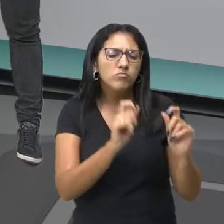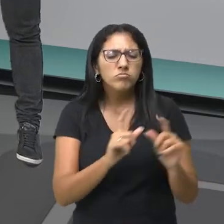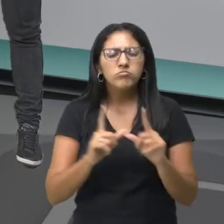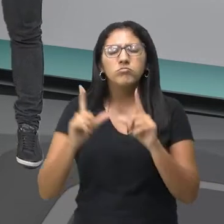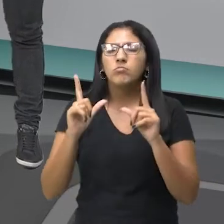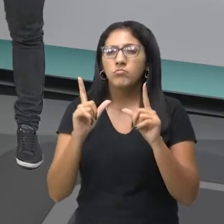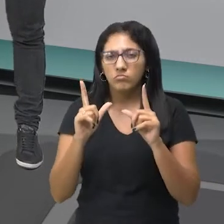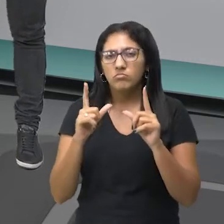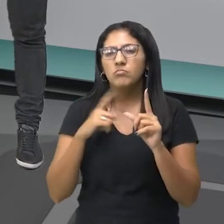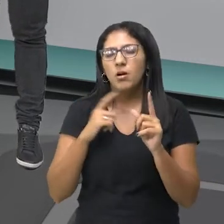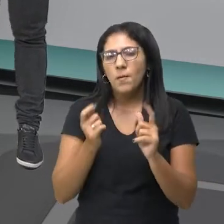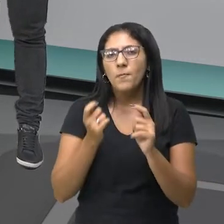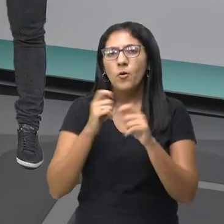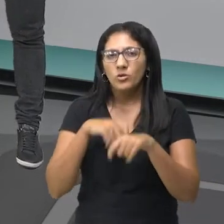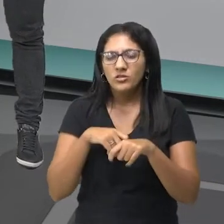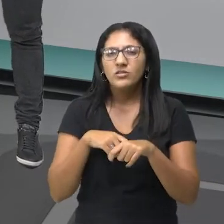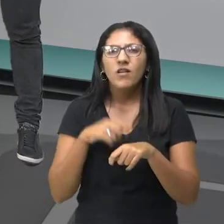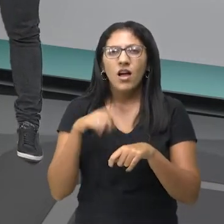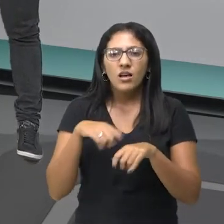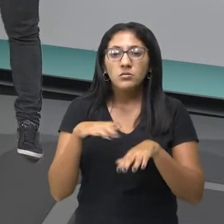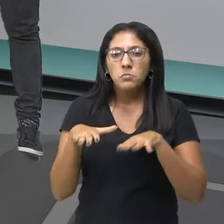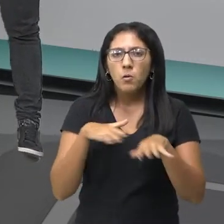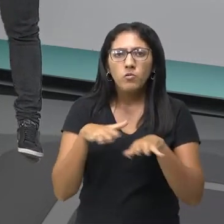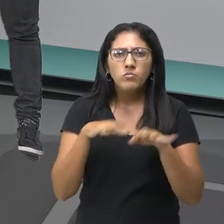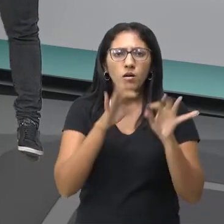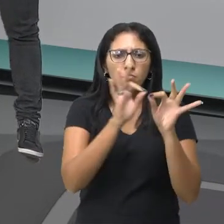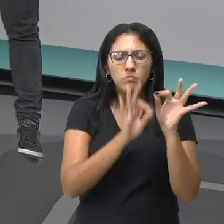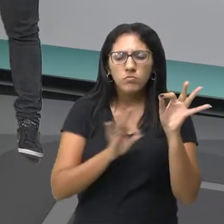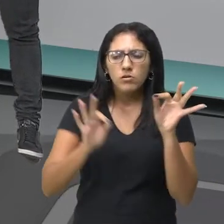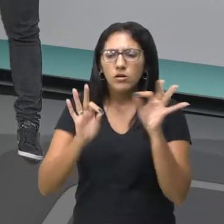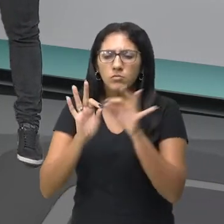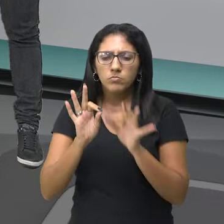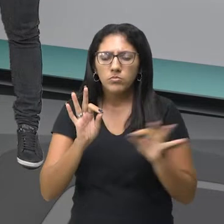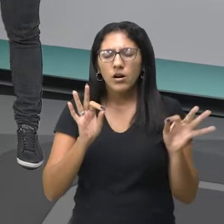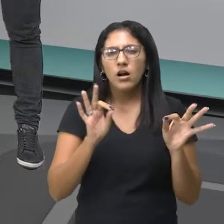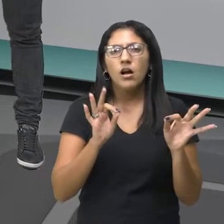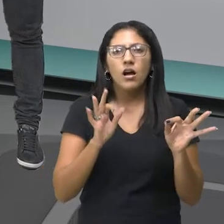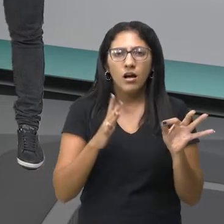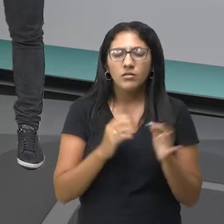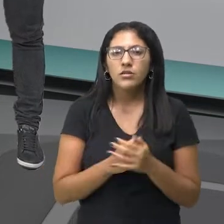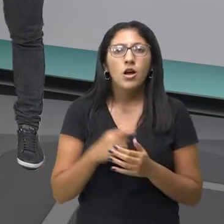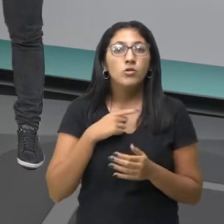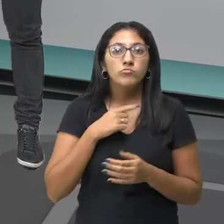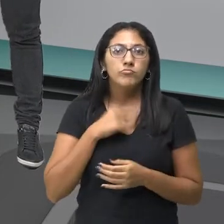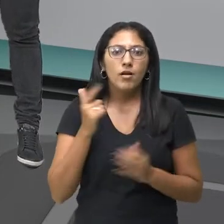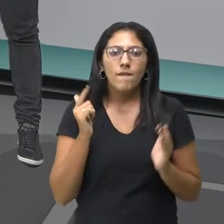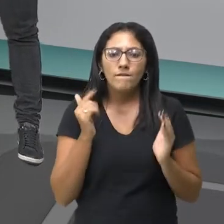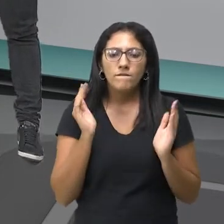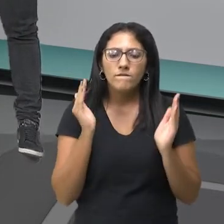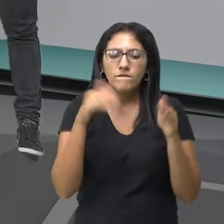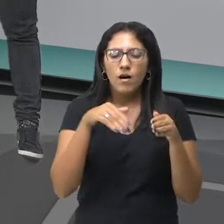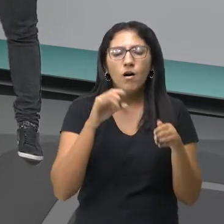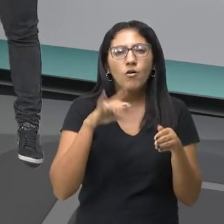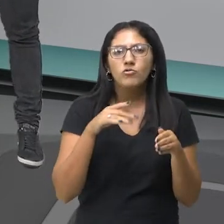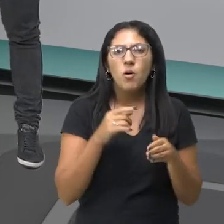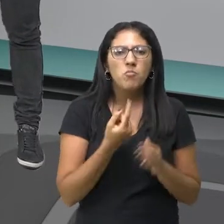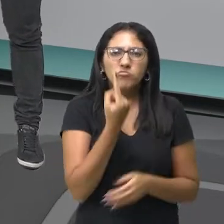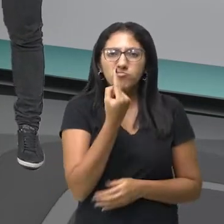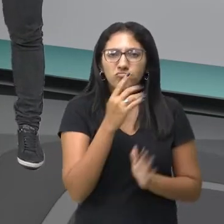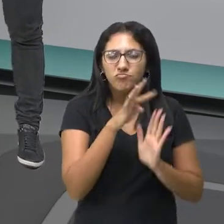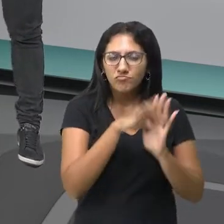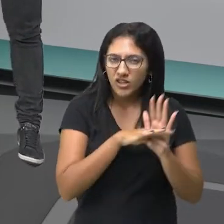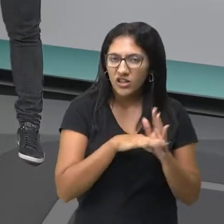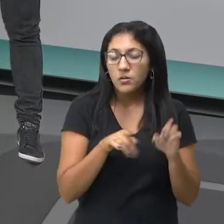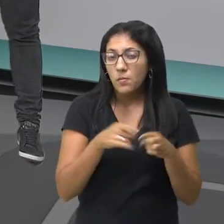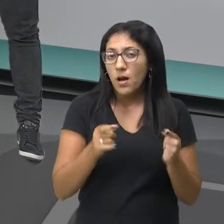Então observe que esse movimento é exatamente de leitura de hipertextos, aquele que eu não sigo no mesmo texto, mas eu tenho a possibilidade